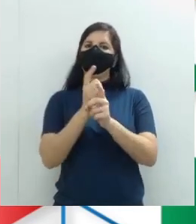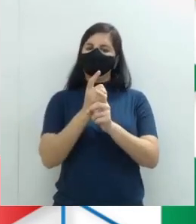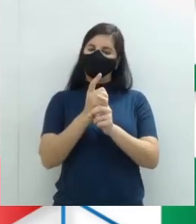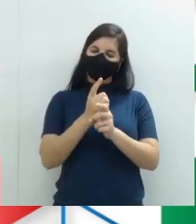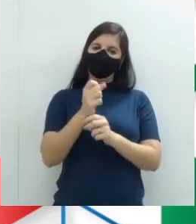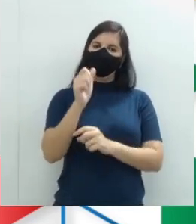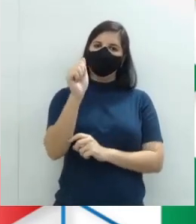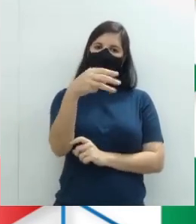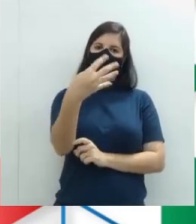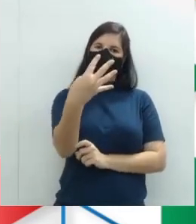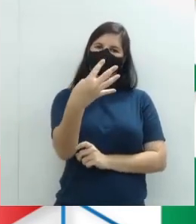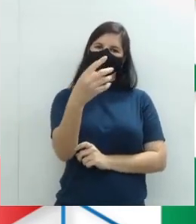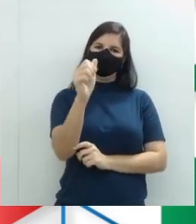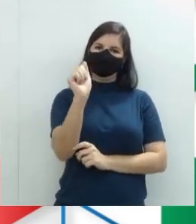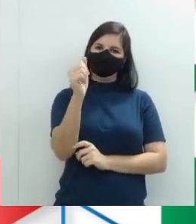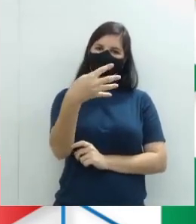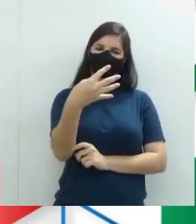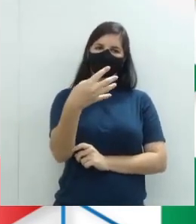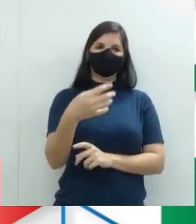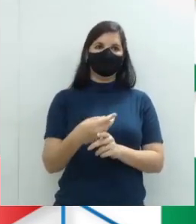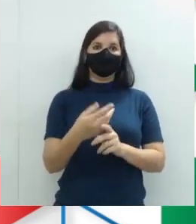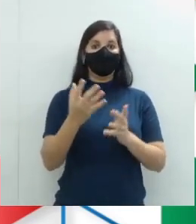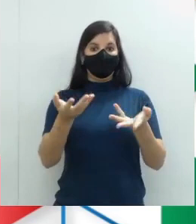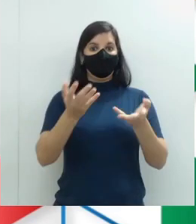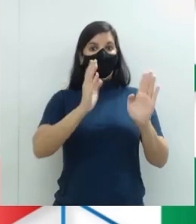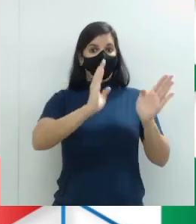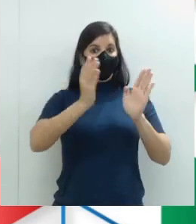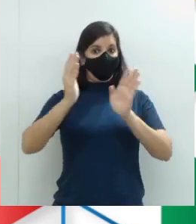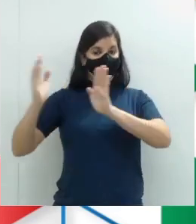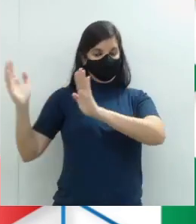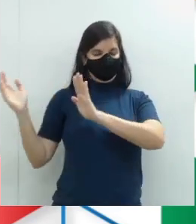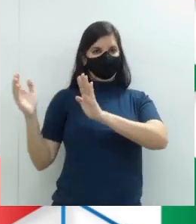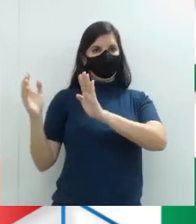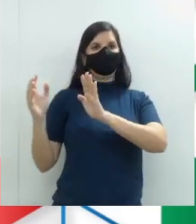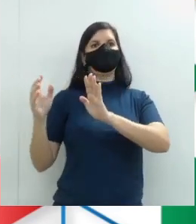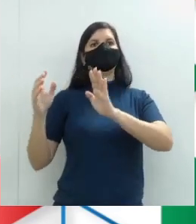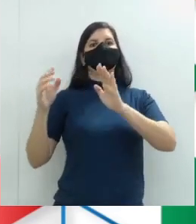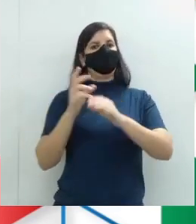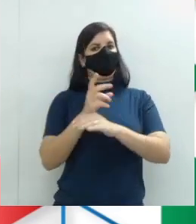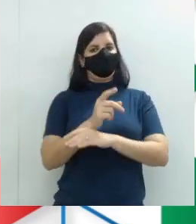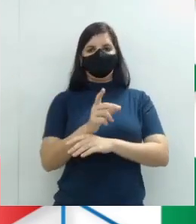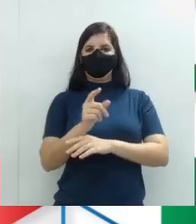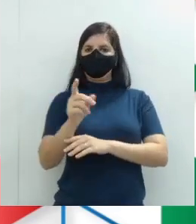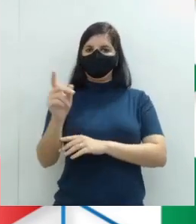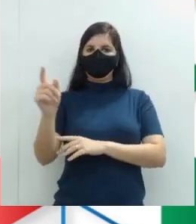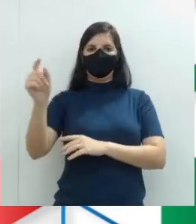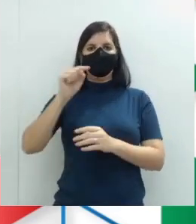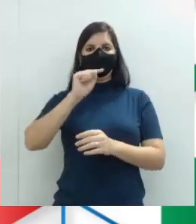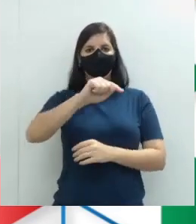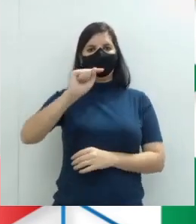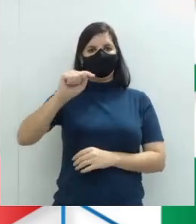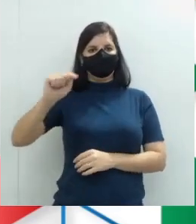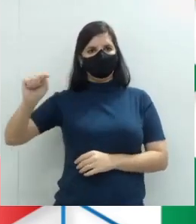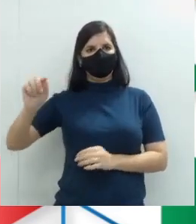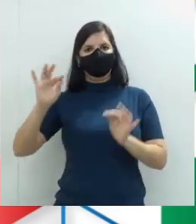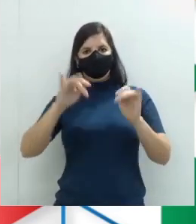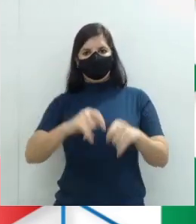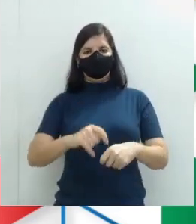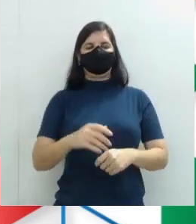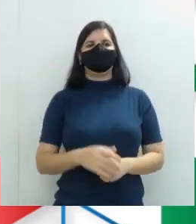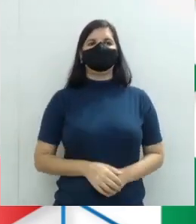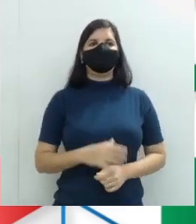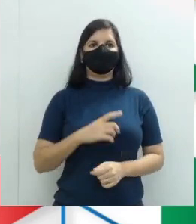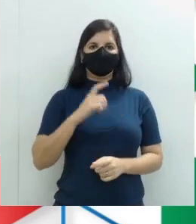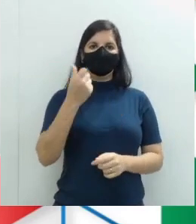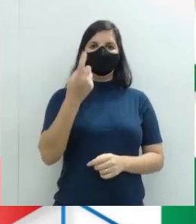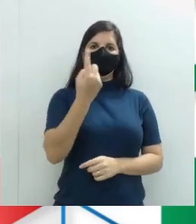é o A4. Então, se você quiser seguir essa sequência infinitamente, eu boto os 3 pontinhos aí no final. Mas nós